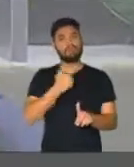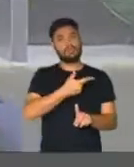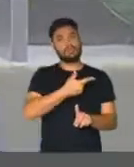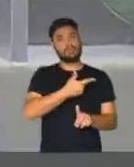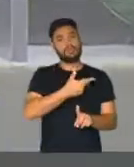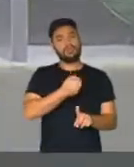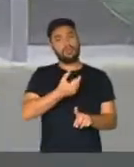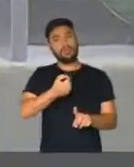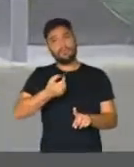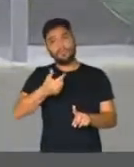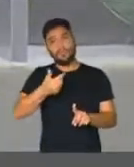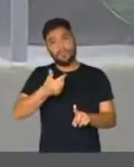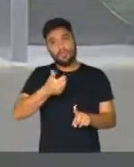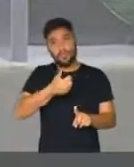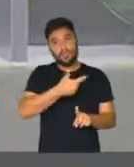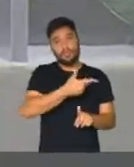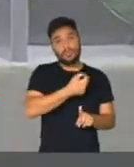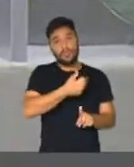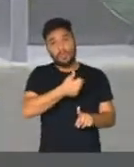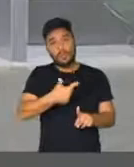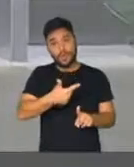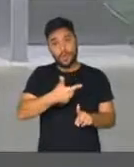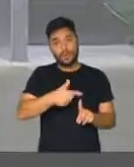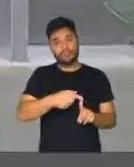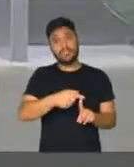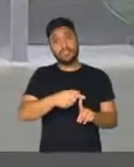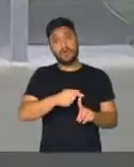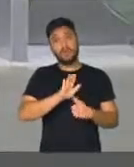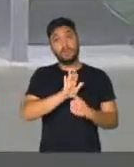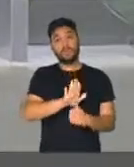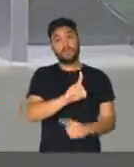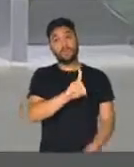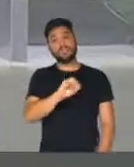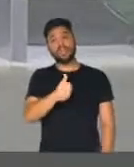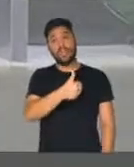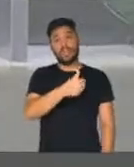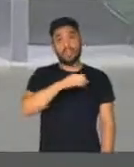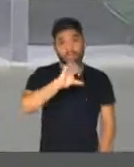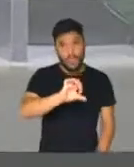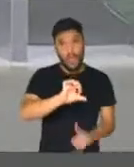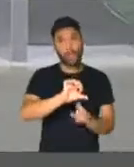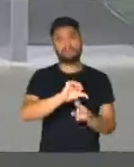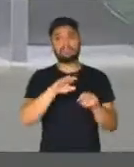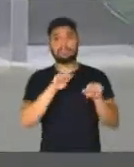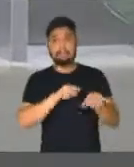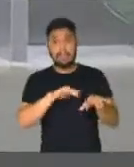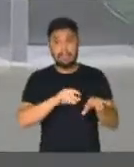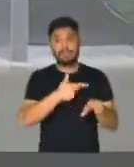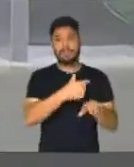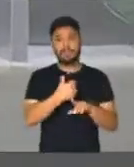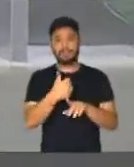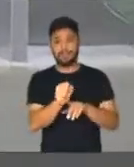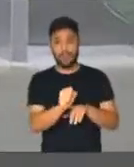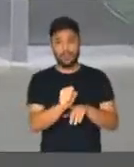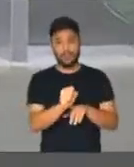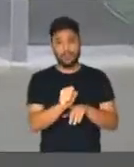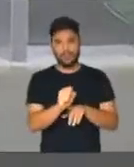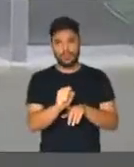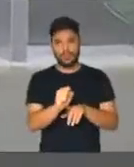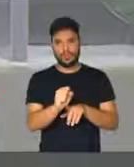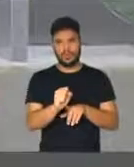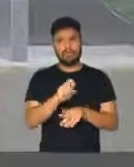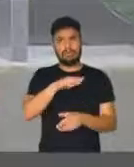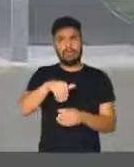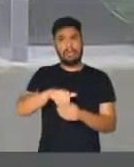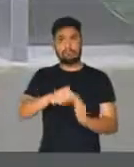2012, apresentou no dia 9 de setembro de 2018, portanto, dentro do